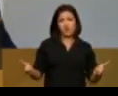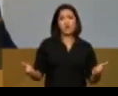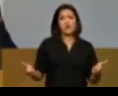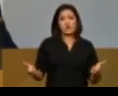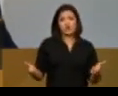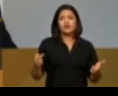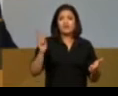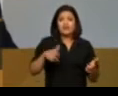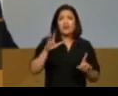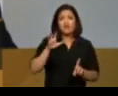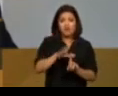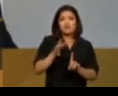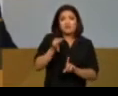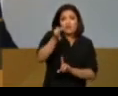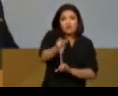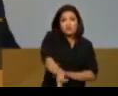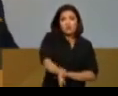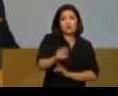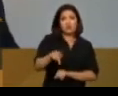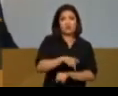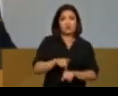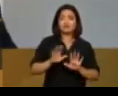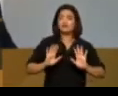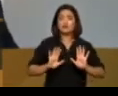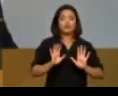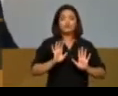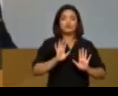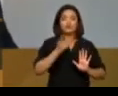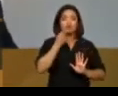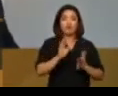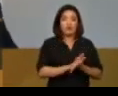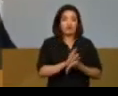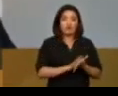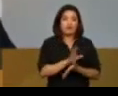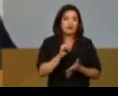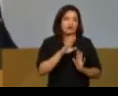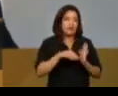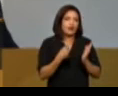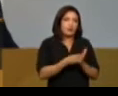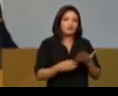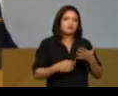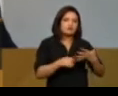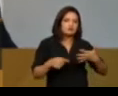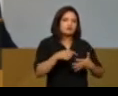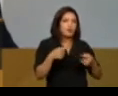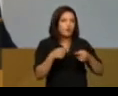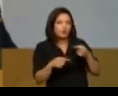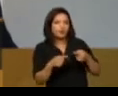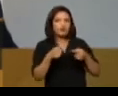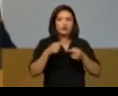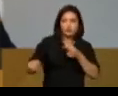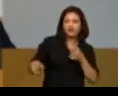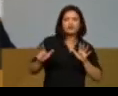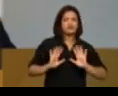afeta o futuro do país. Portanto, não quero me ater a filigranas processuais,